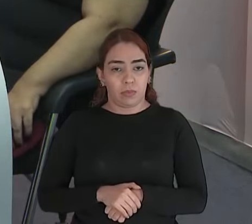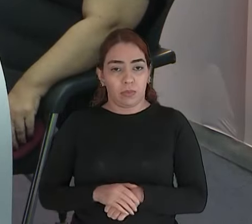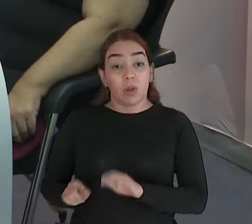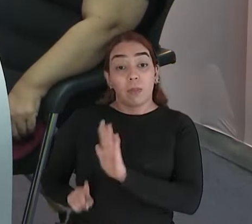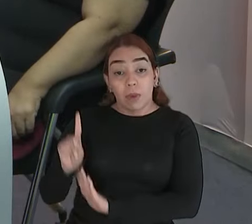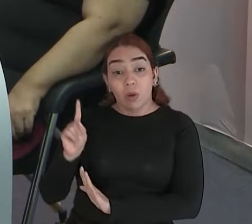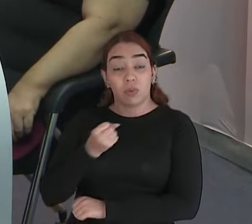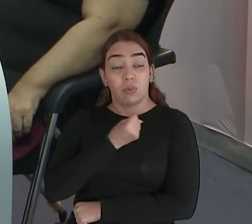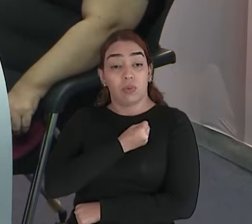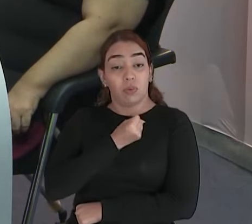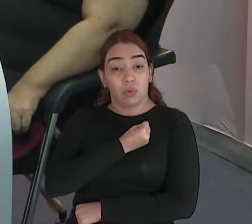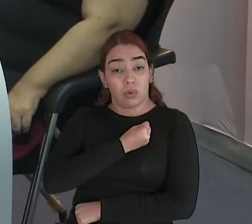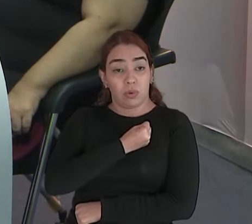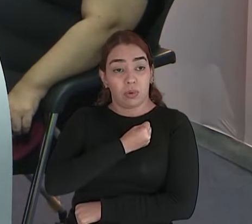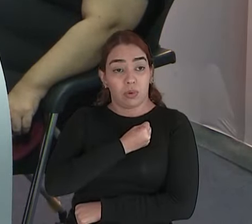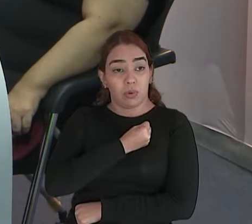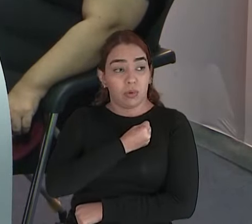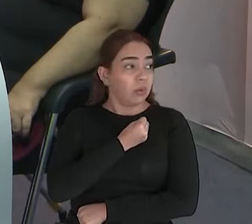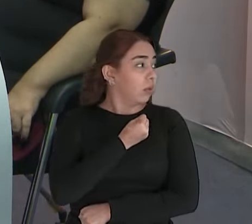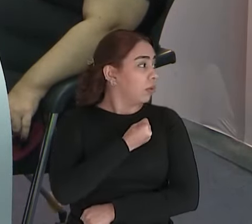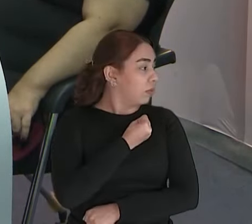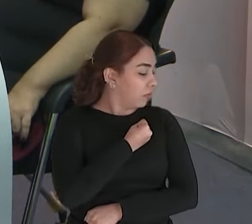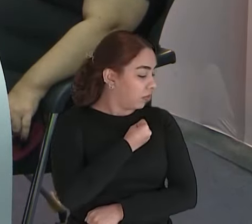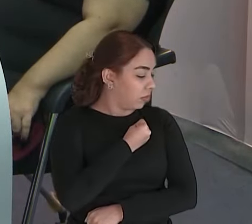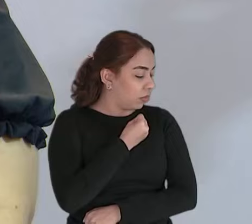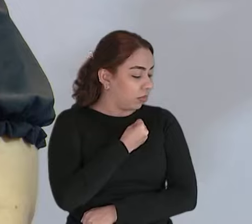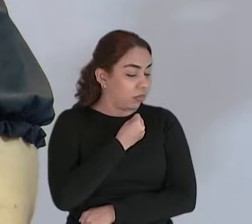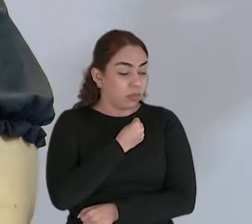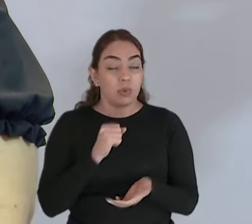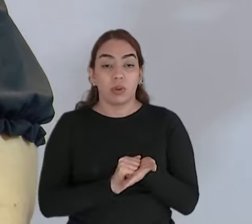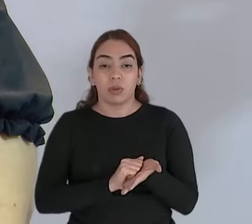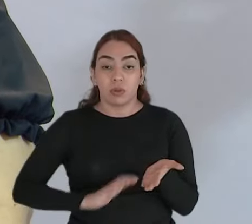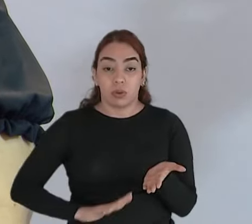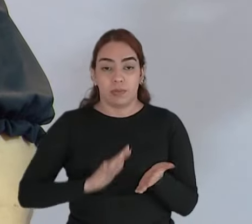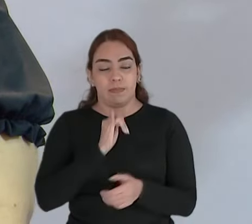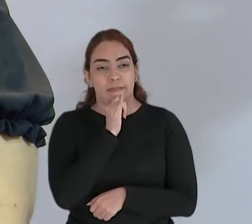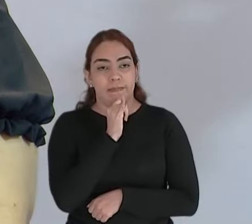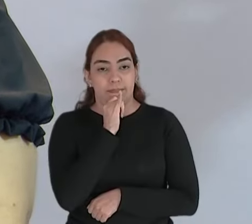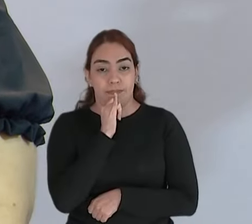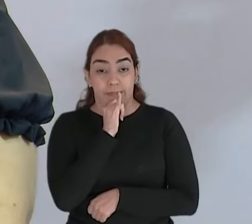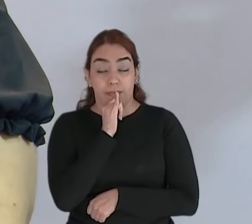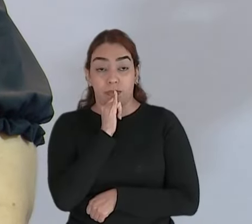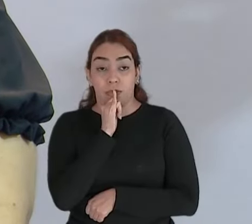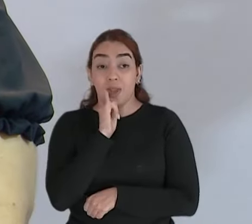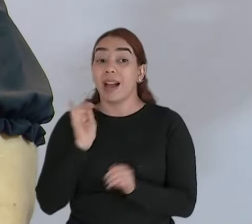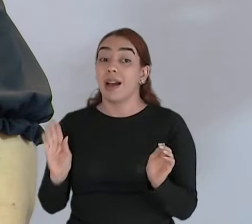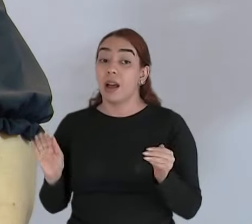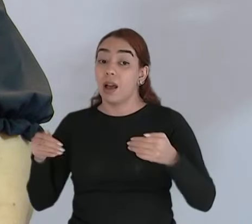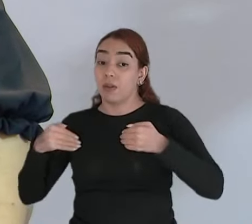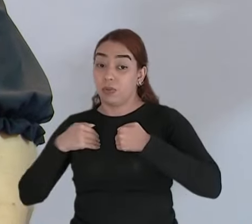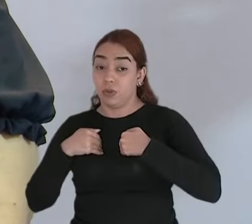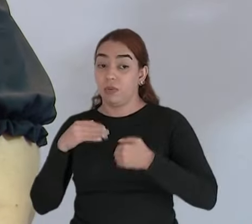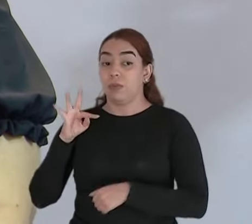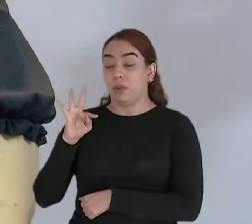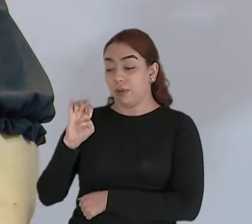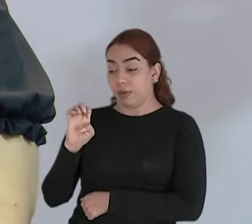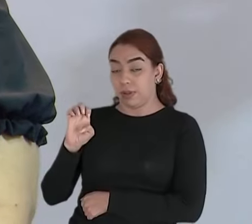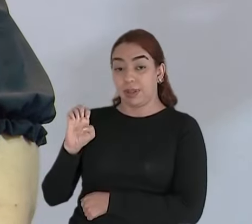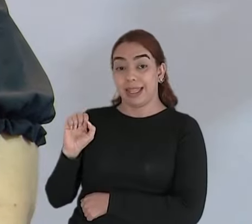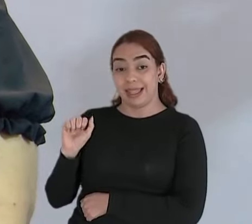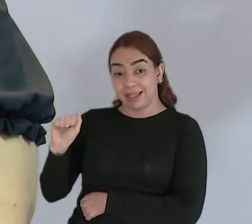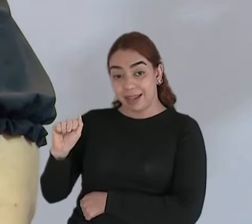nesse período? Não, não, não, não. Porque associado ao transtorno do espectro do autismo, eu